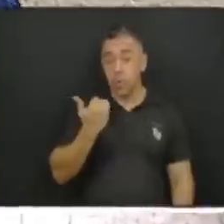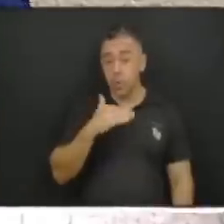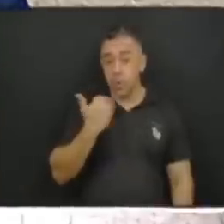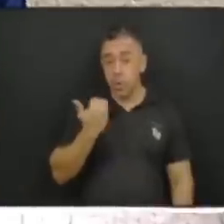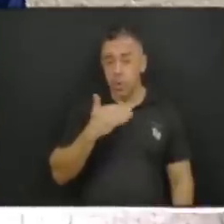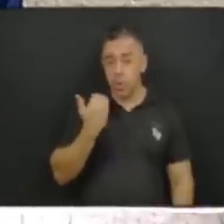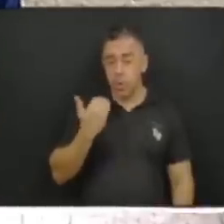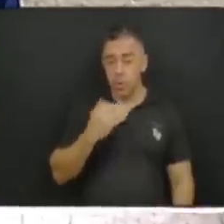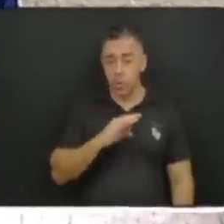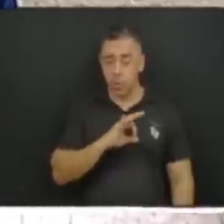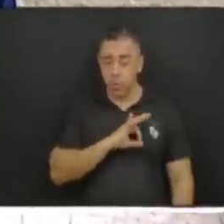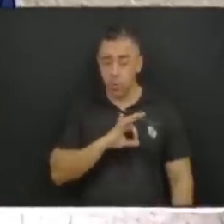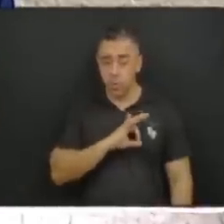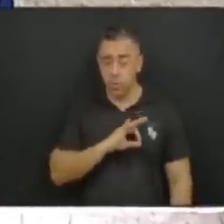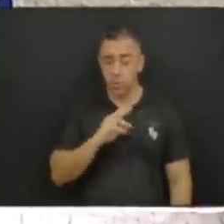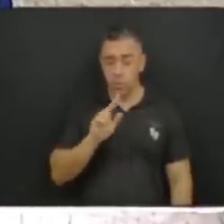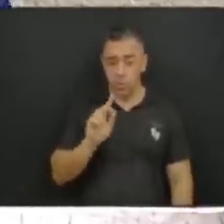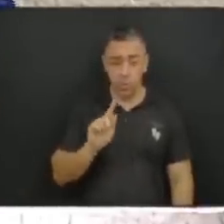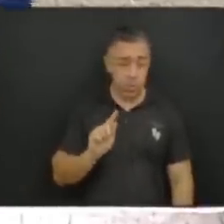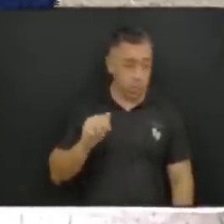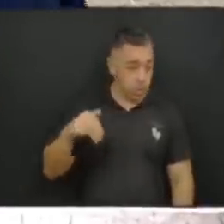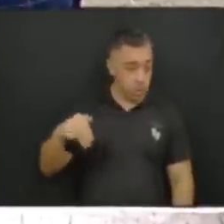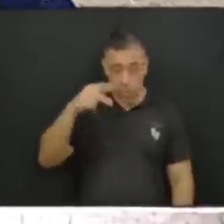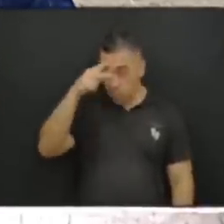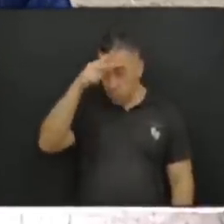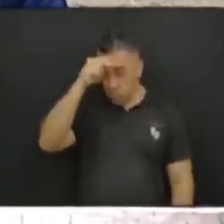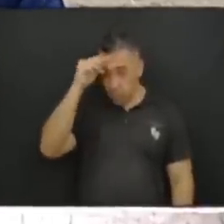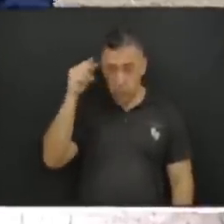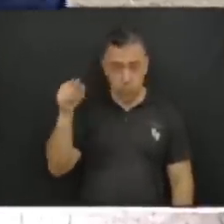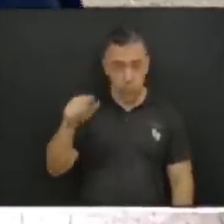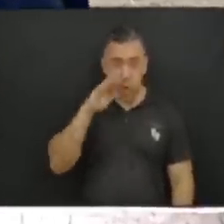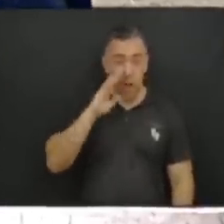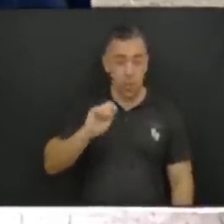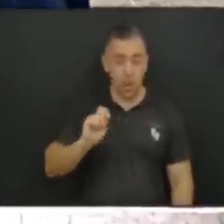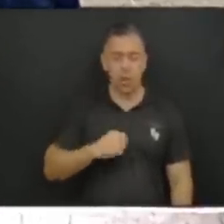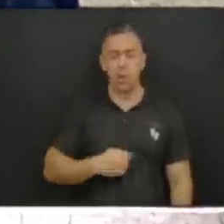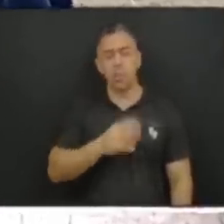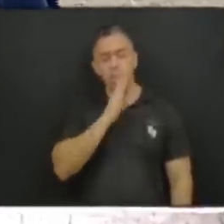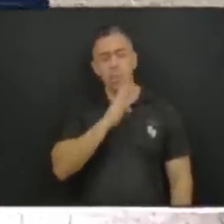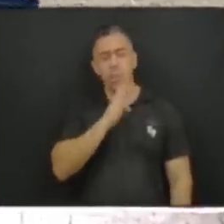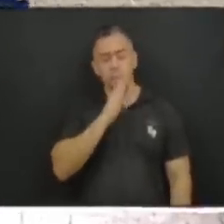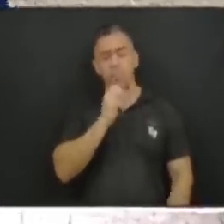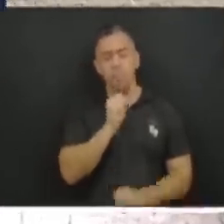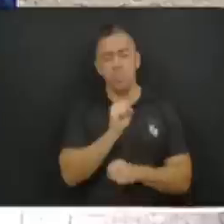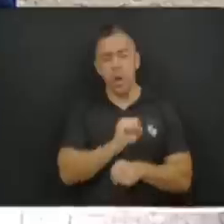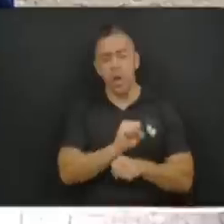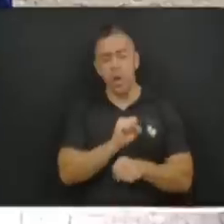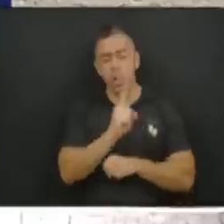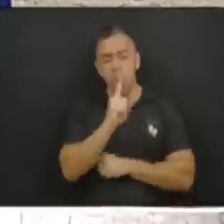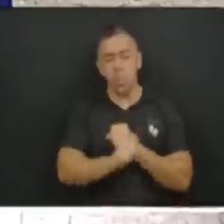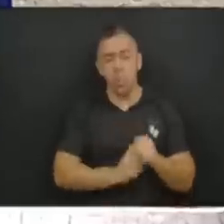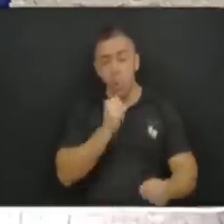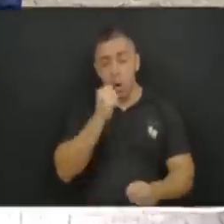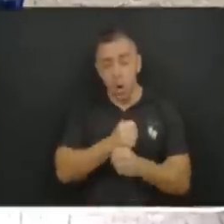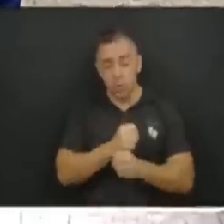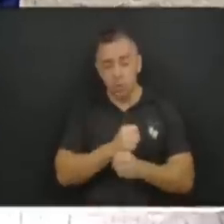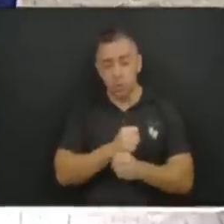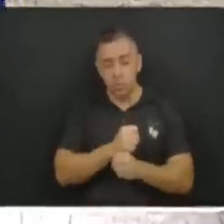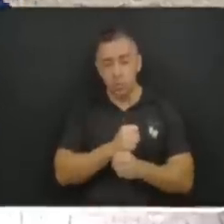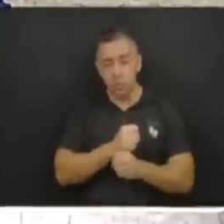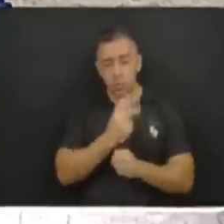pela Guarda Municipal de Araucária eu fiquei quietinho esperei um ano humano